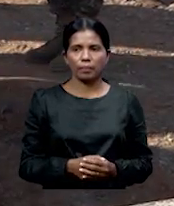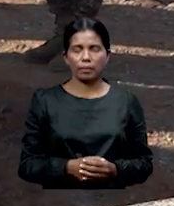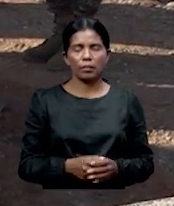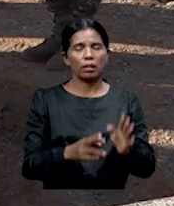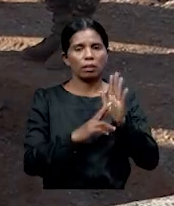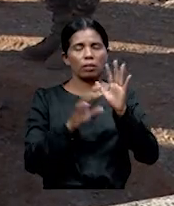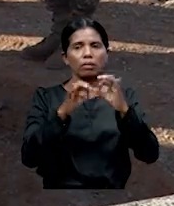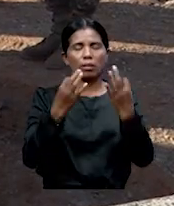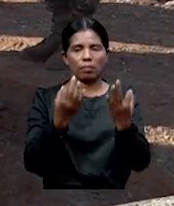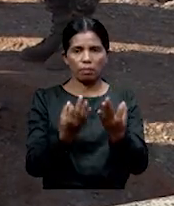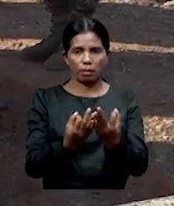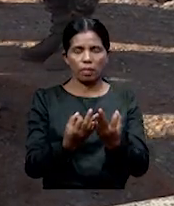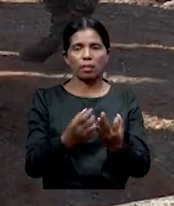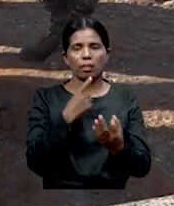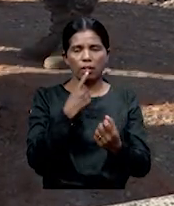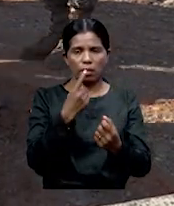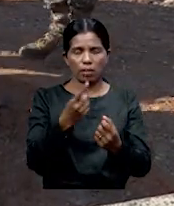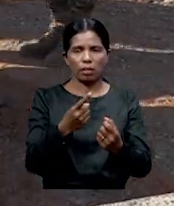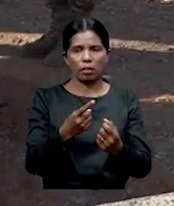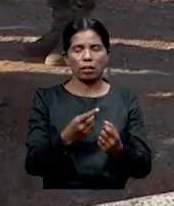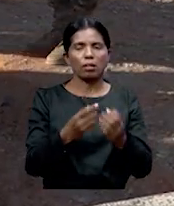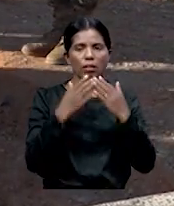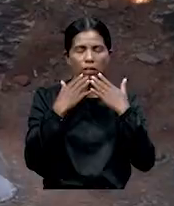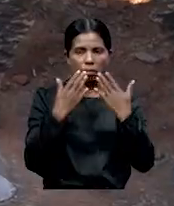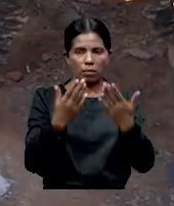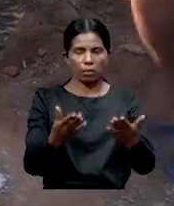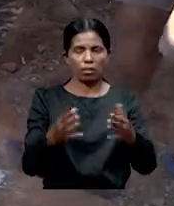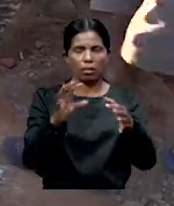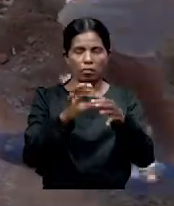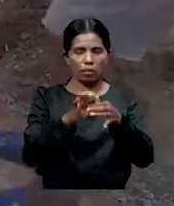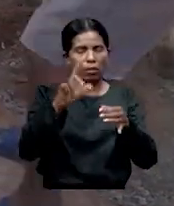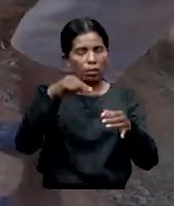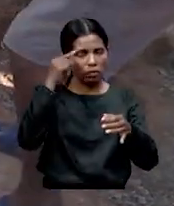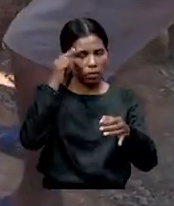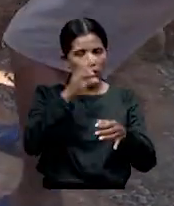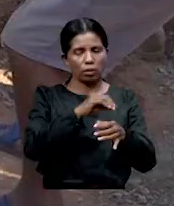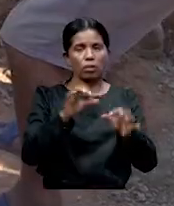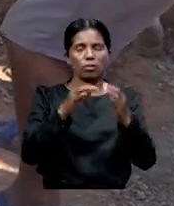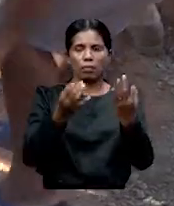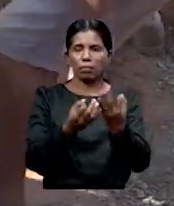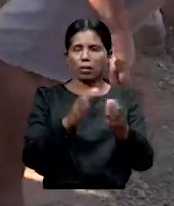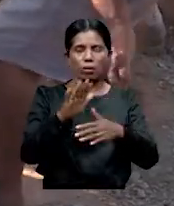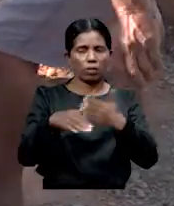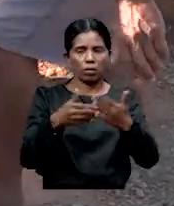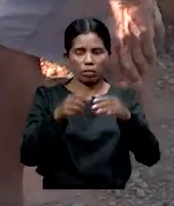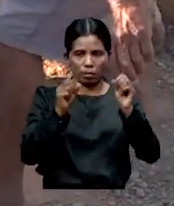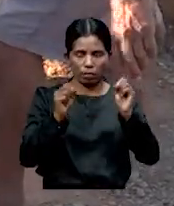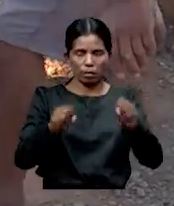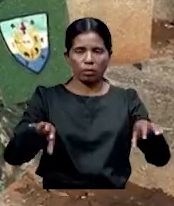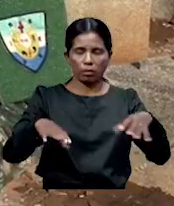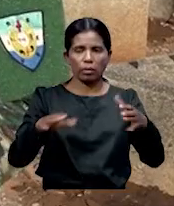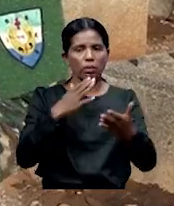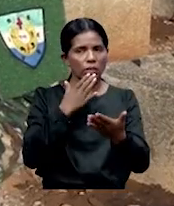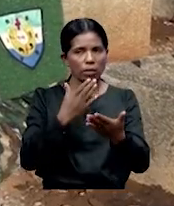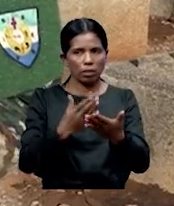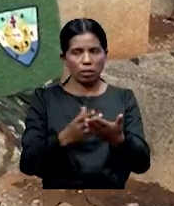Representante família Matebian Clementino Pereira, ato agradecimento ao membro do governo, no família Roto, Tambabele e a colaboração dia